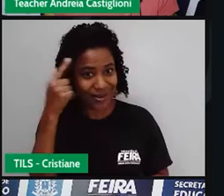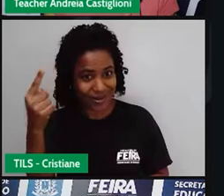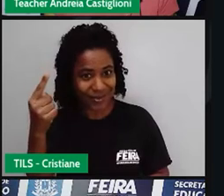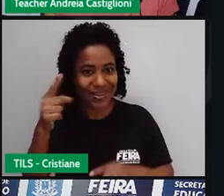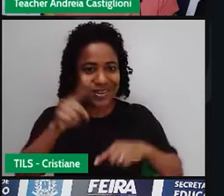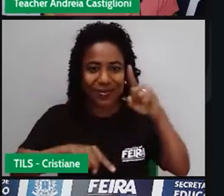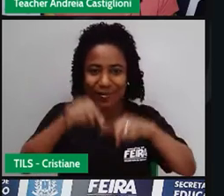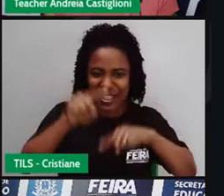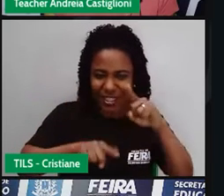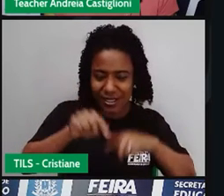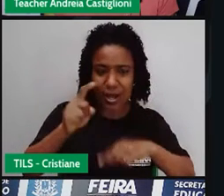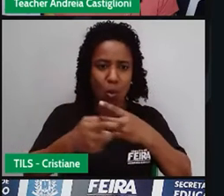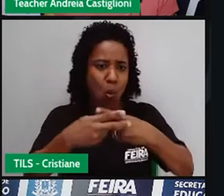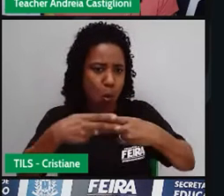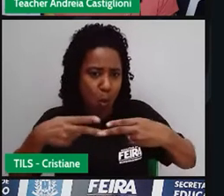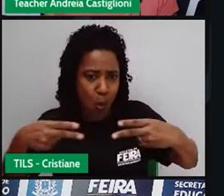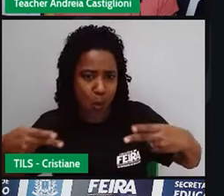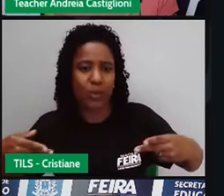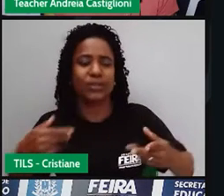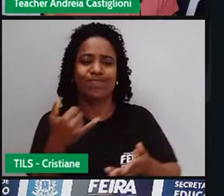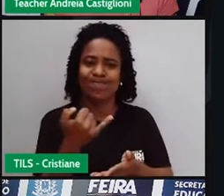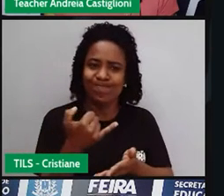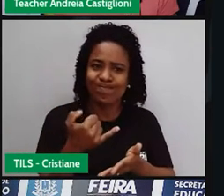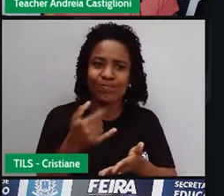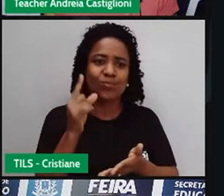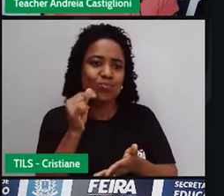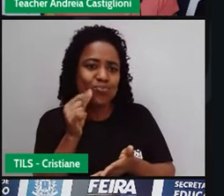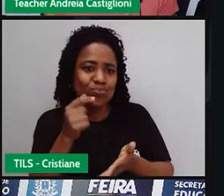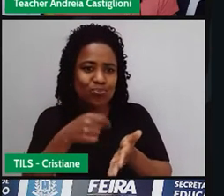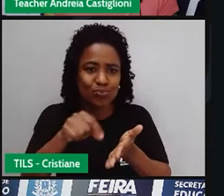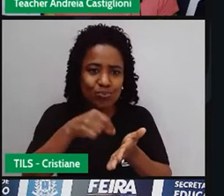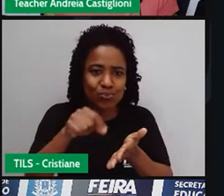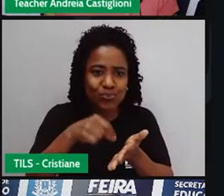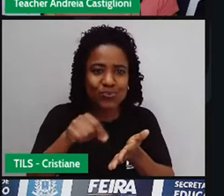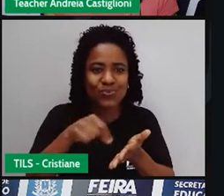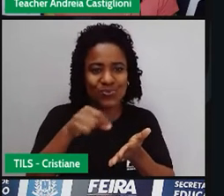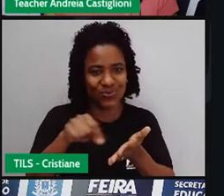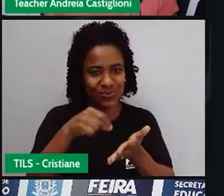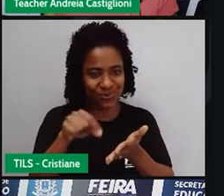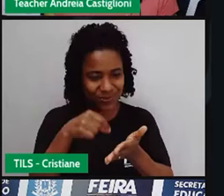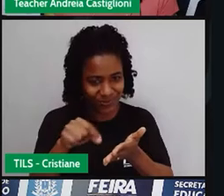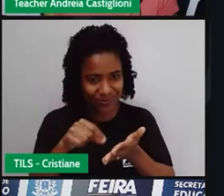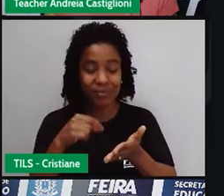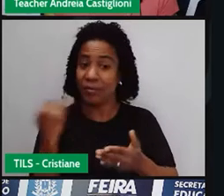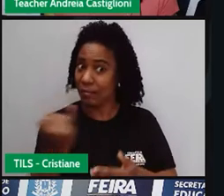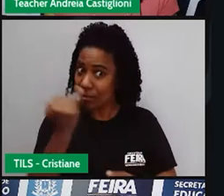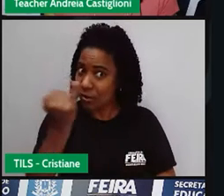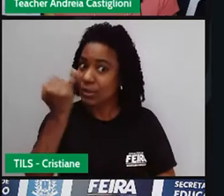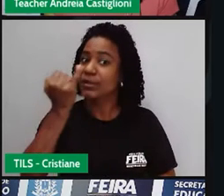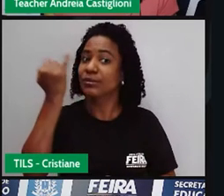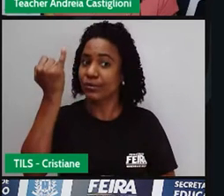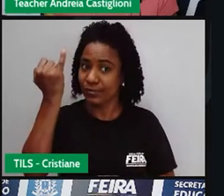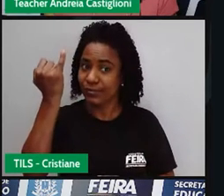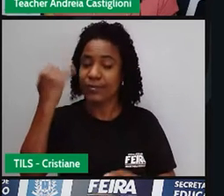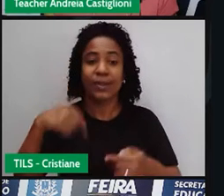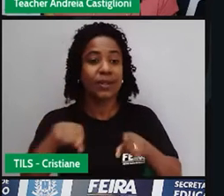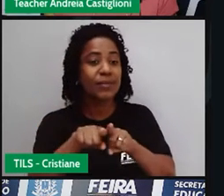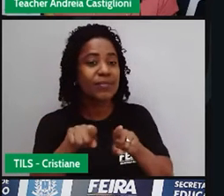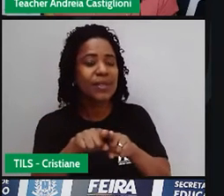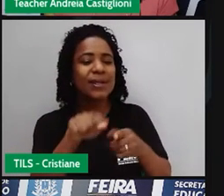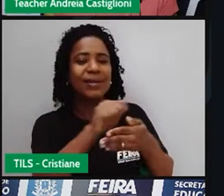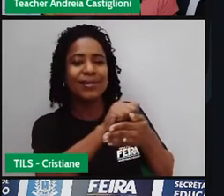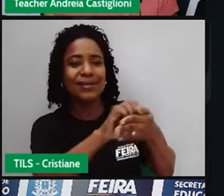os materiais que você acha importantes para fazer anotações durante a aula as